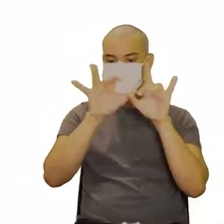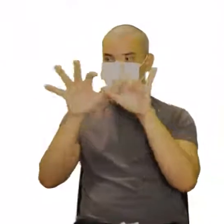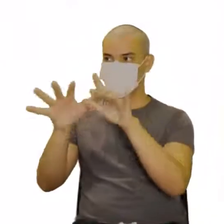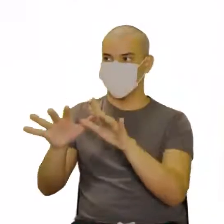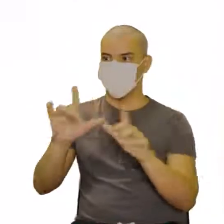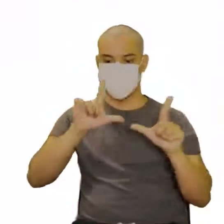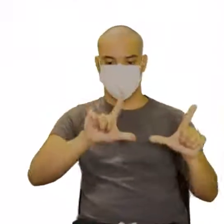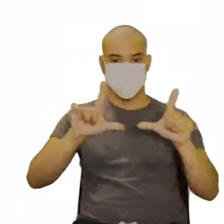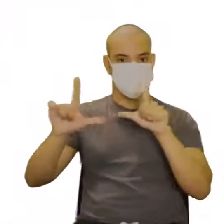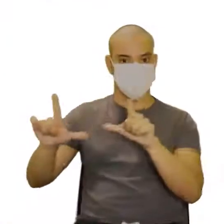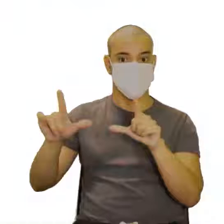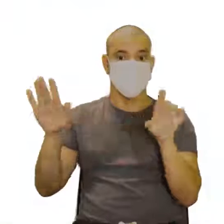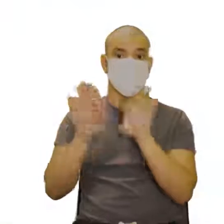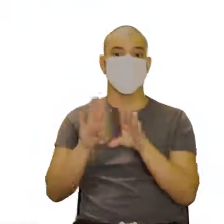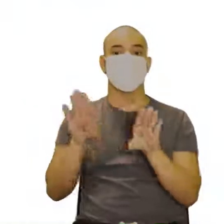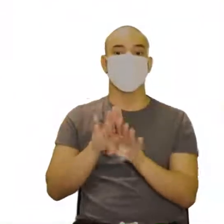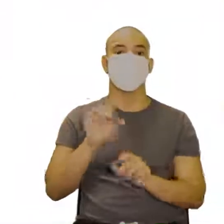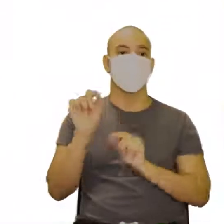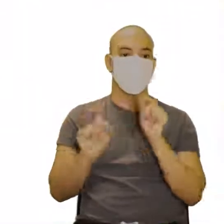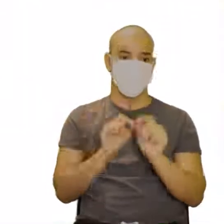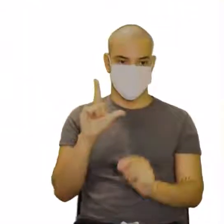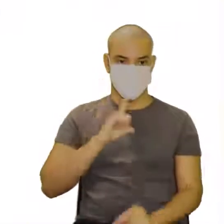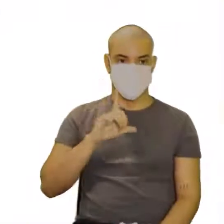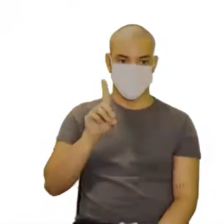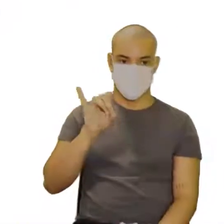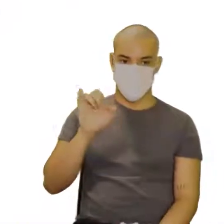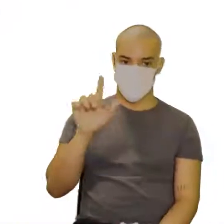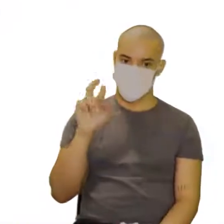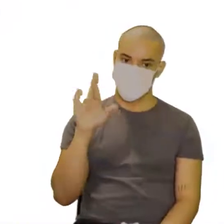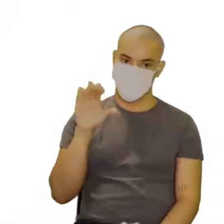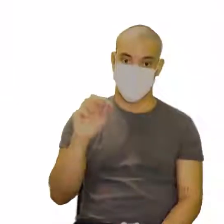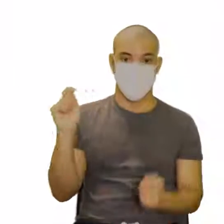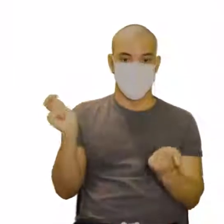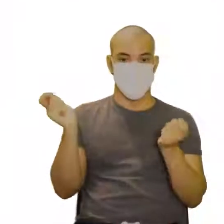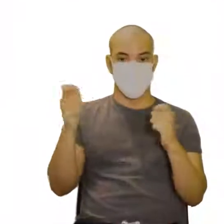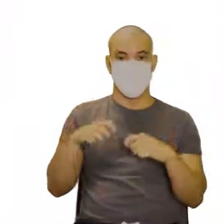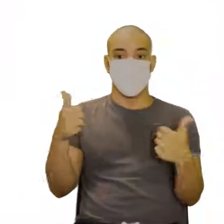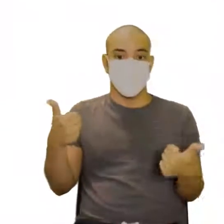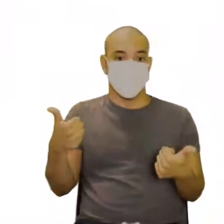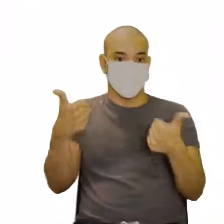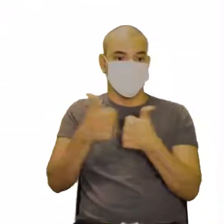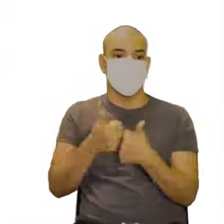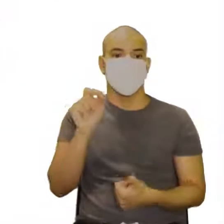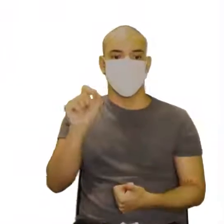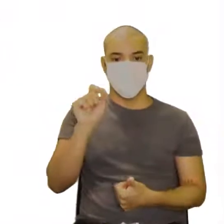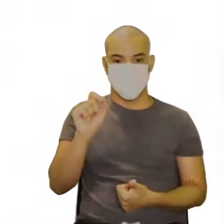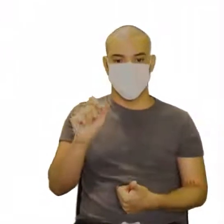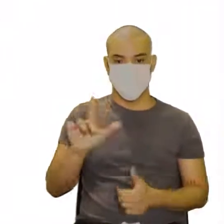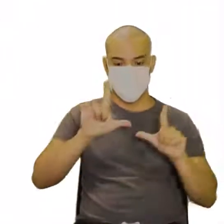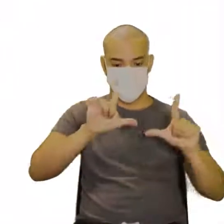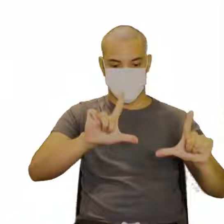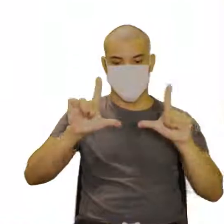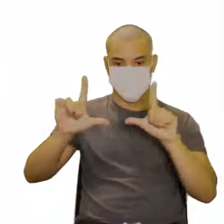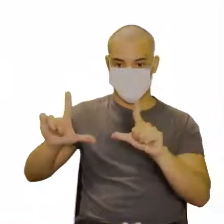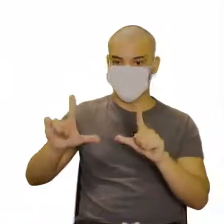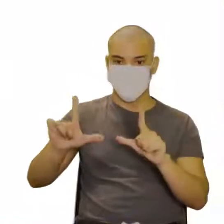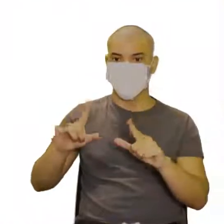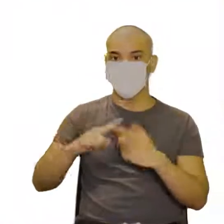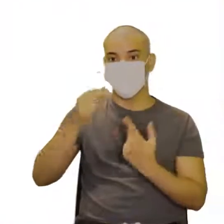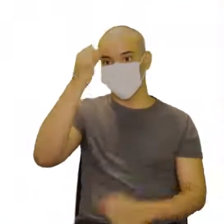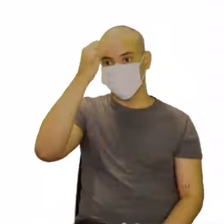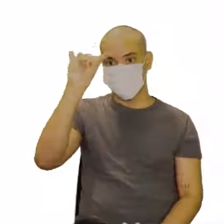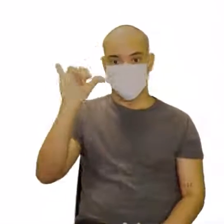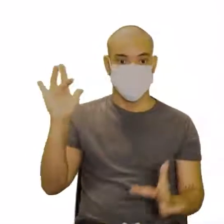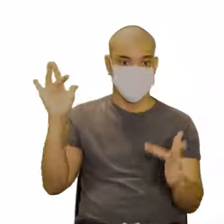E também, além disso, um dielétrico permite que aproximemos a placa da outra placa sem que se